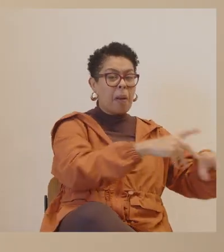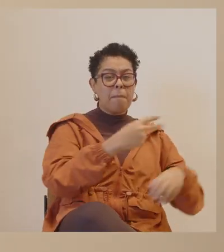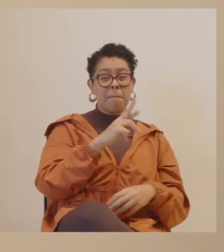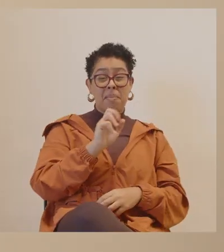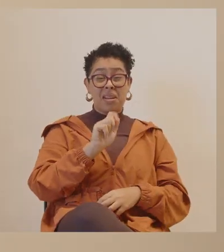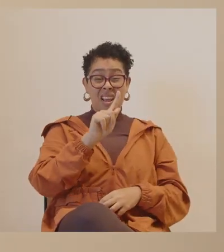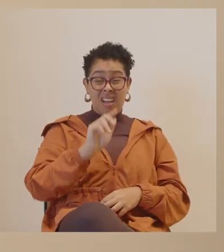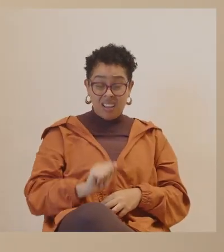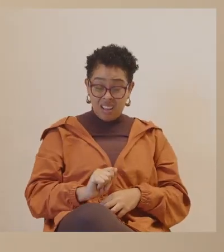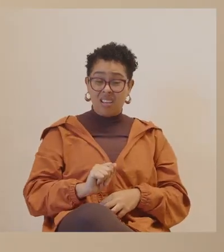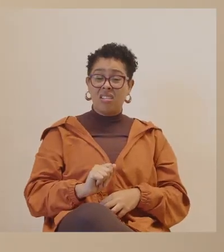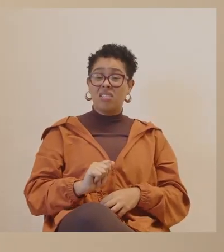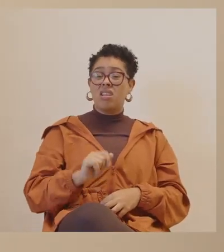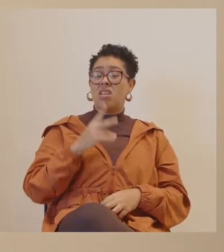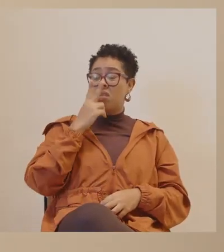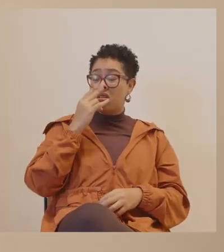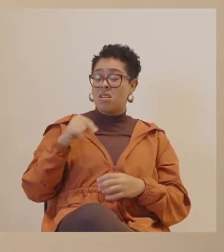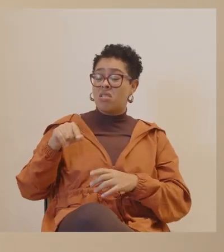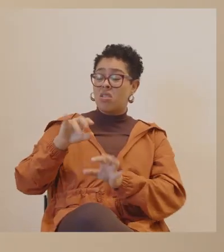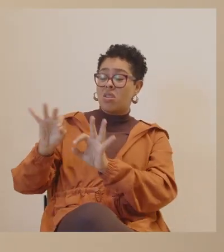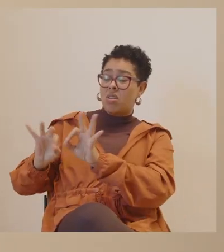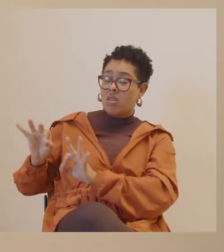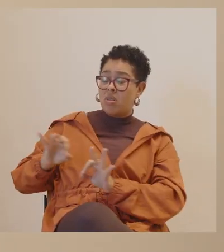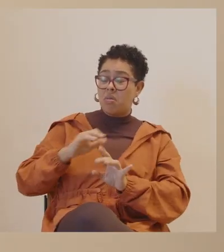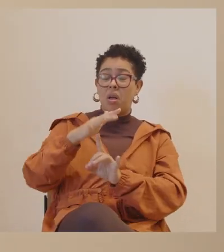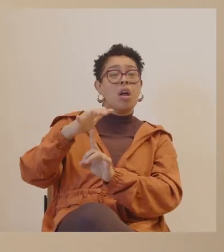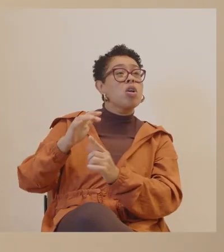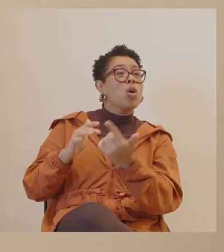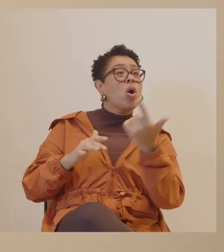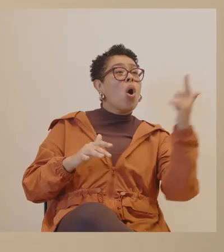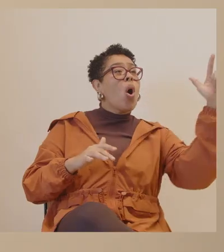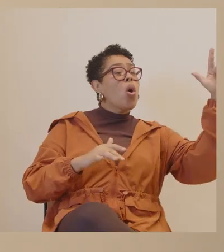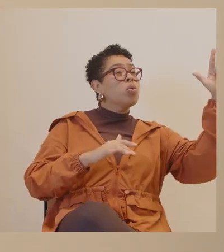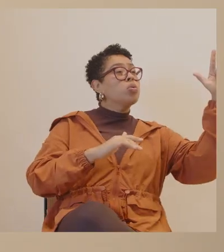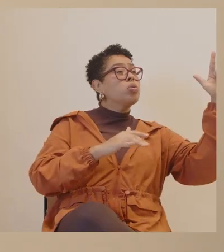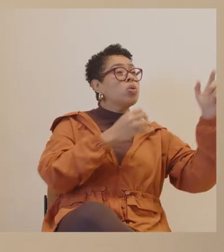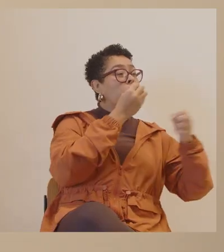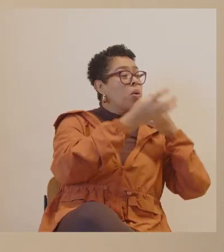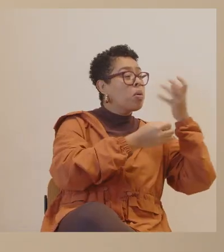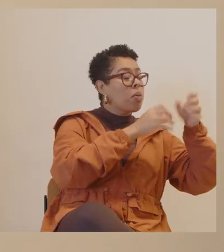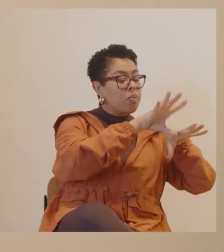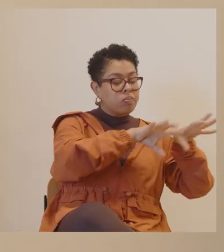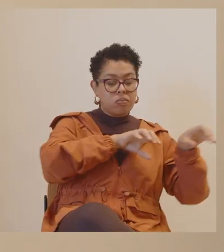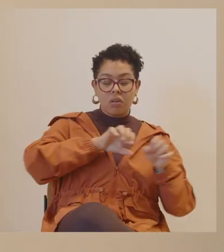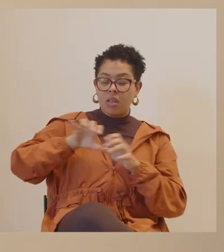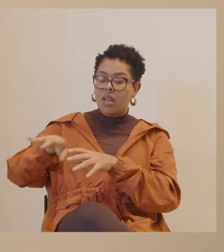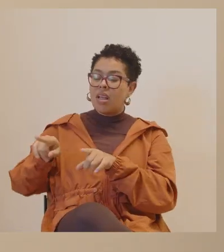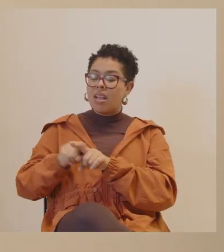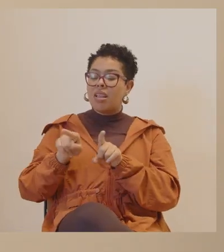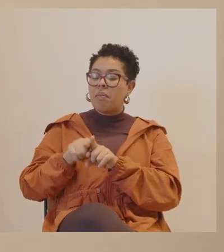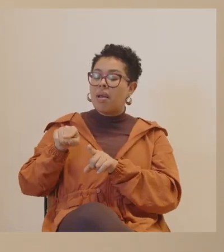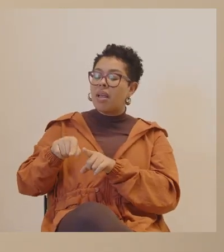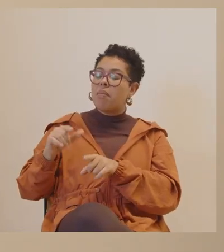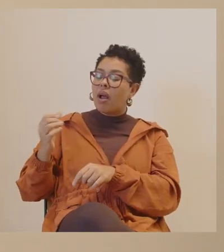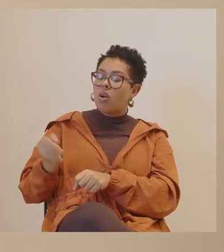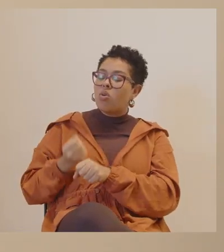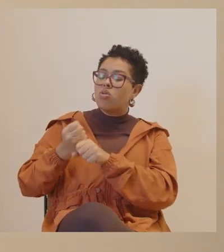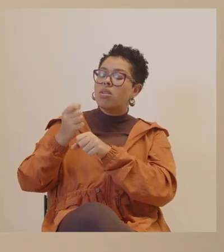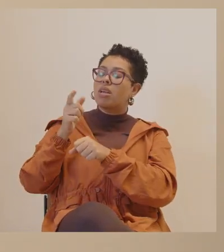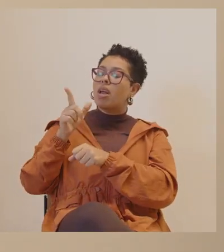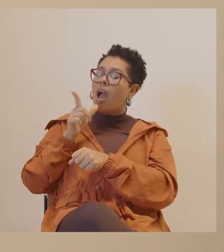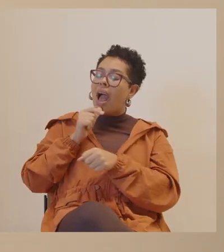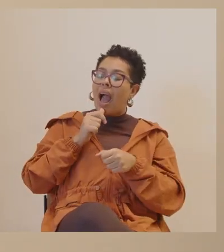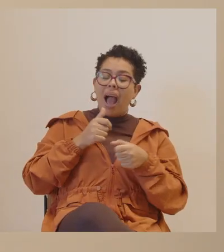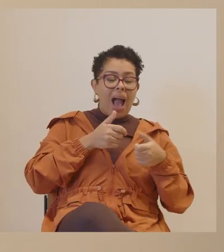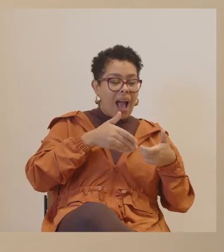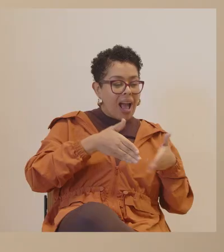isso que envolve a construção do jardim dele em Giverny, o desvio de um pequeno afluente do Sena, né? Então, eu acho que era